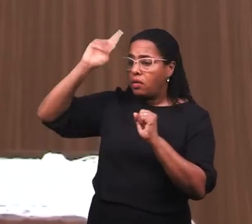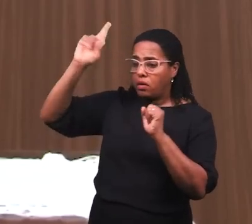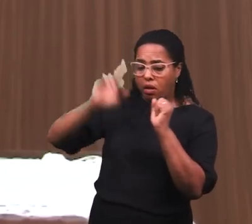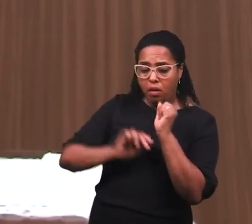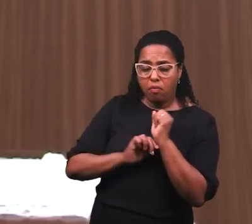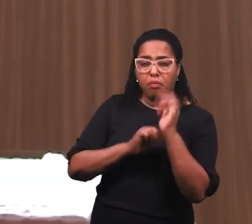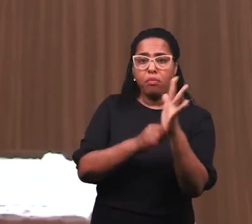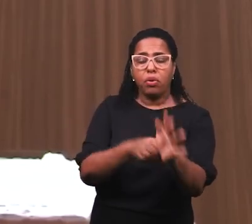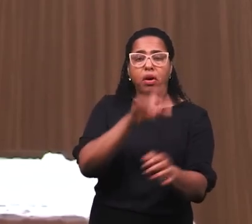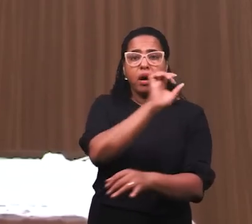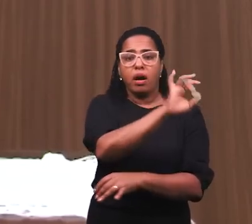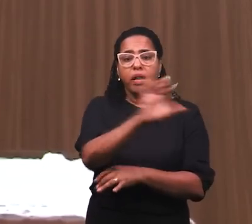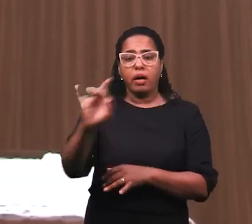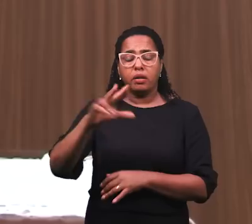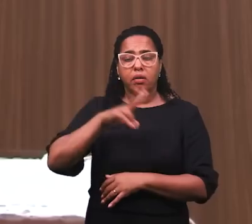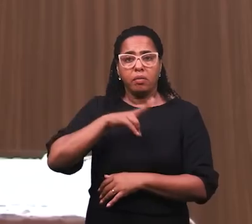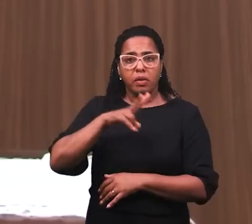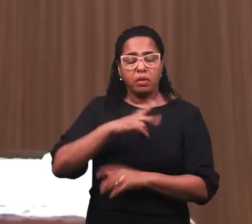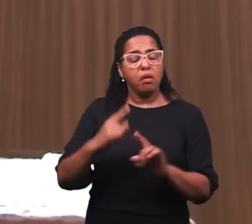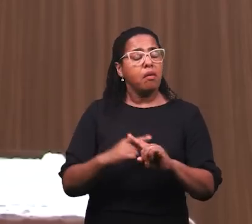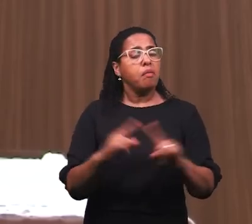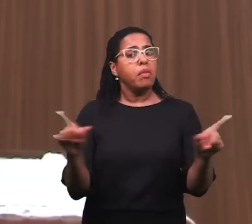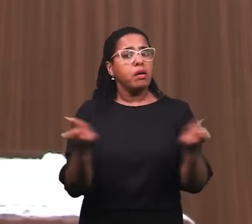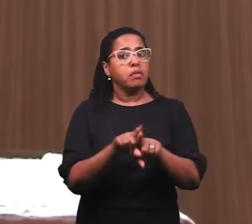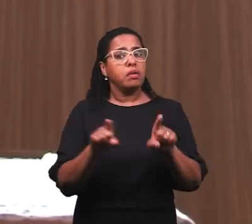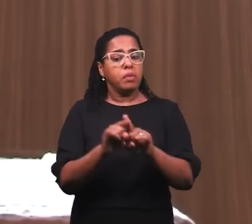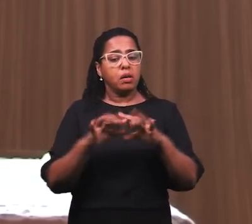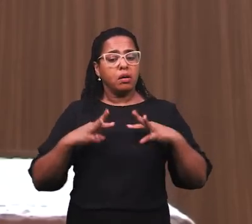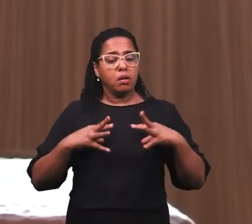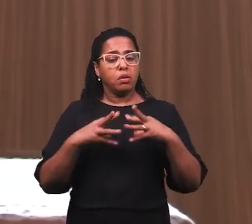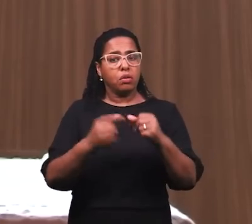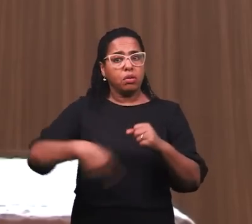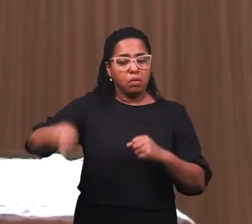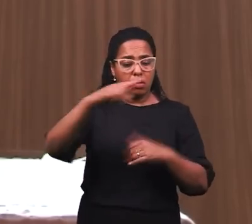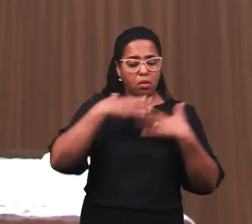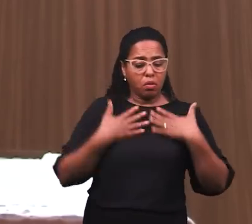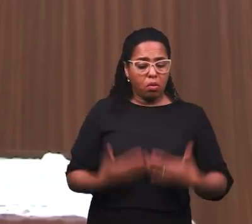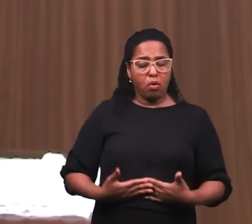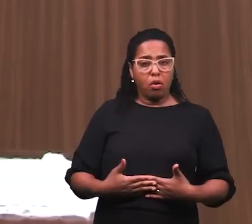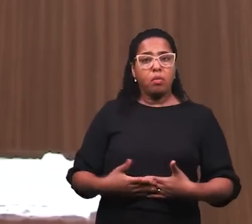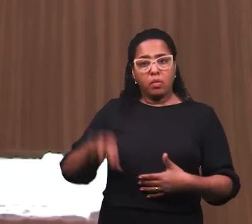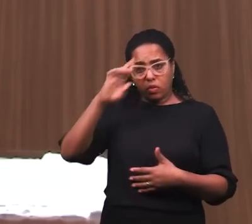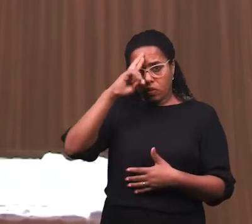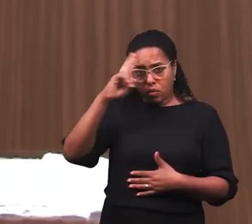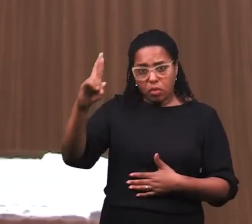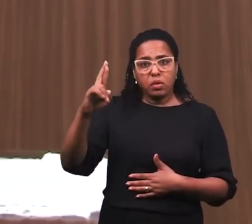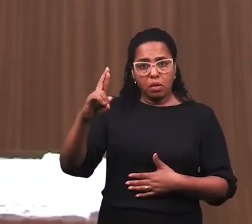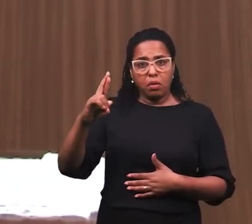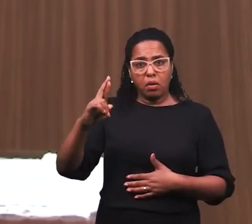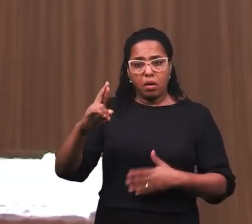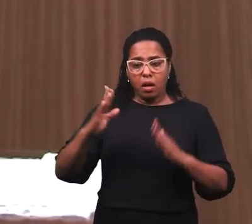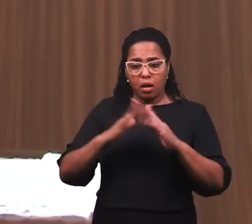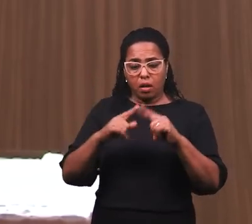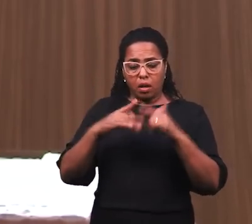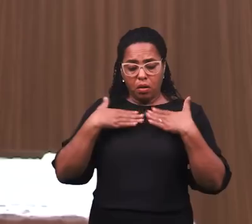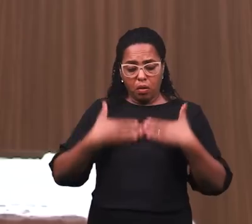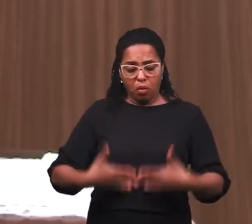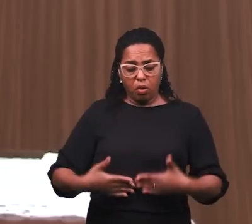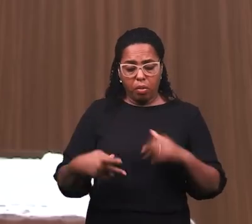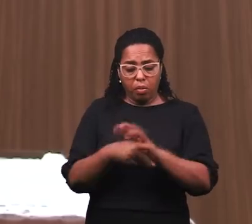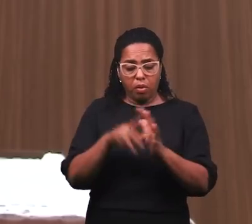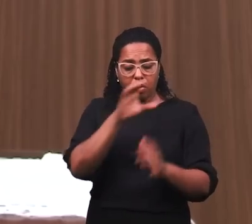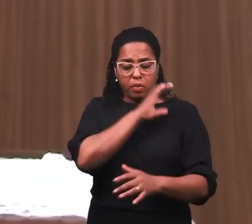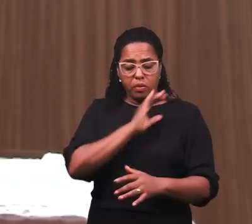um individualmente, mas também a todos nós como corpo, igreja, corpo de Cristo. O